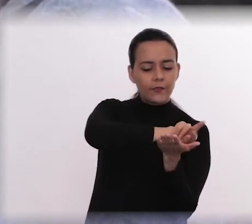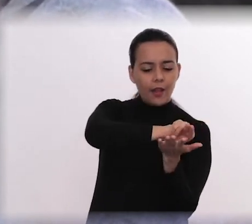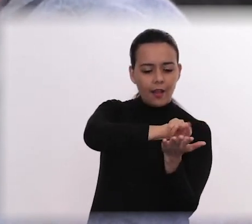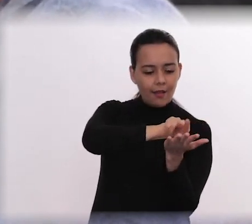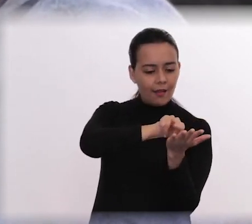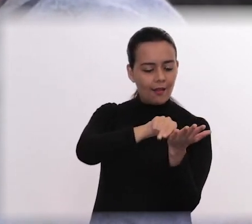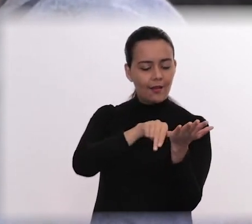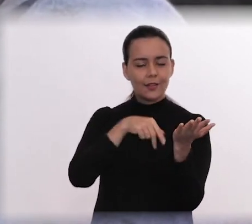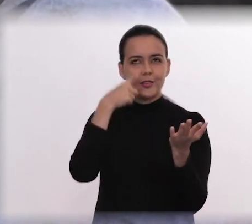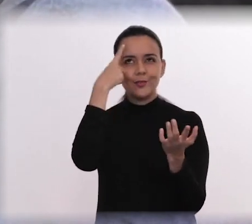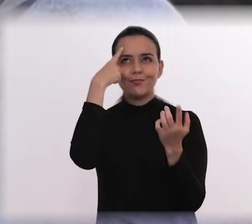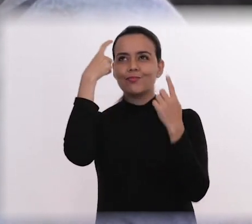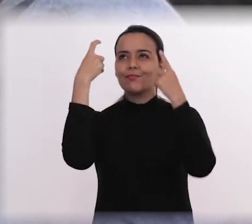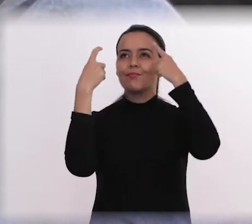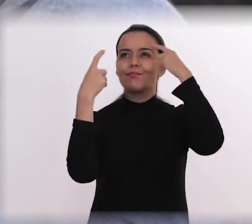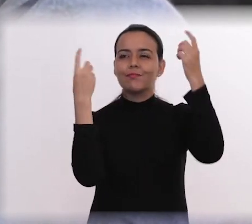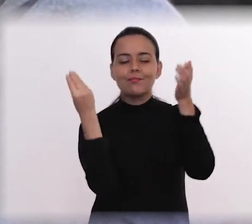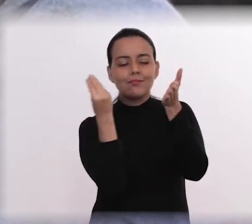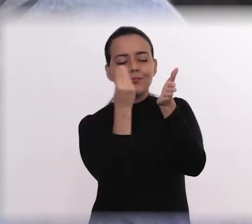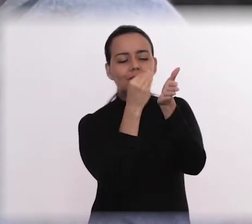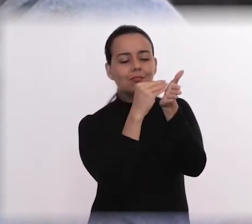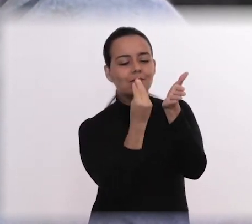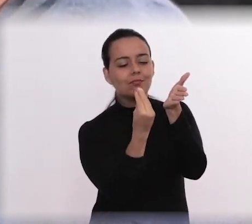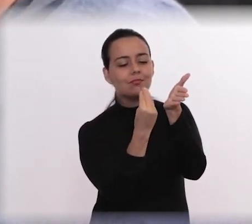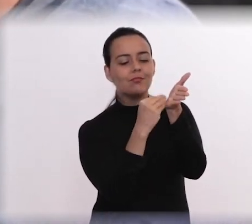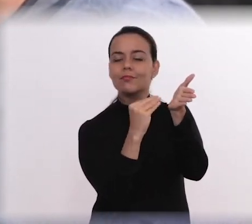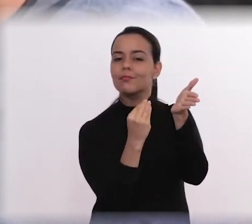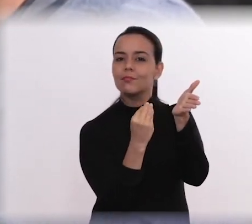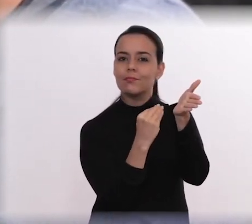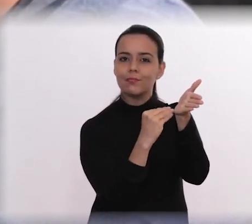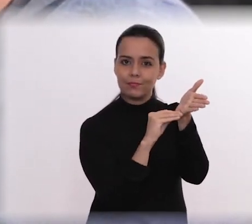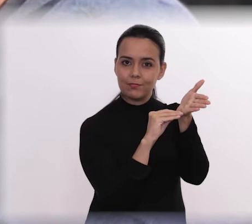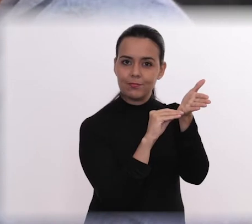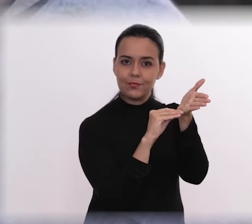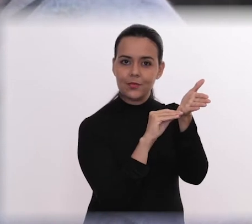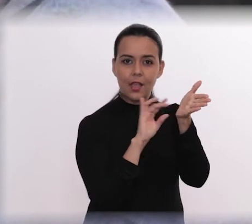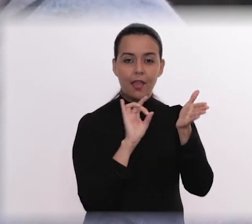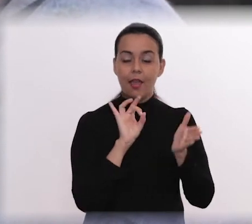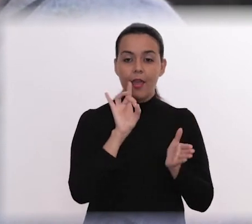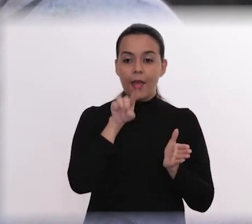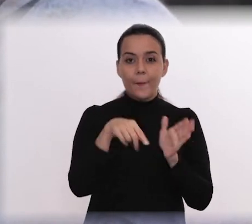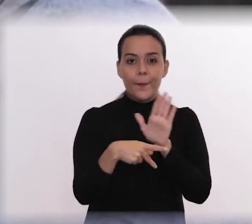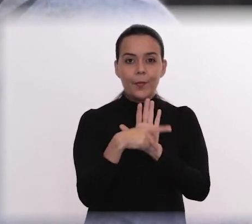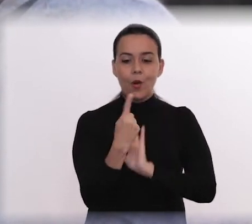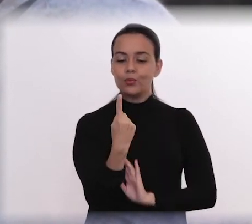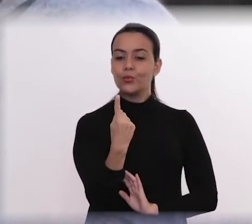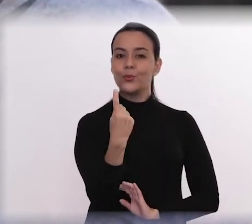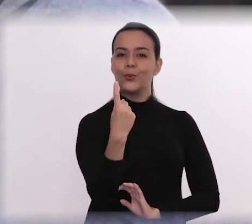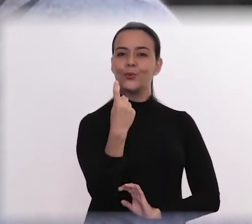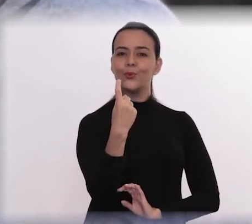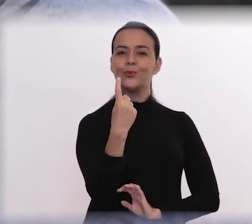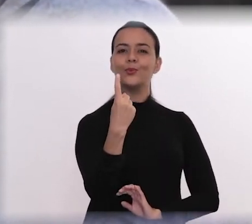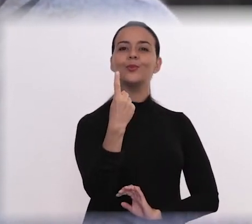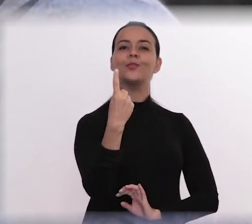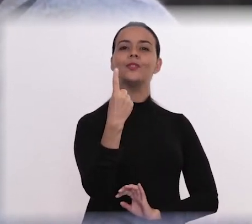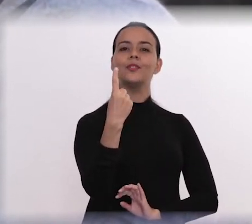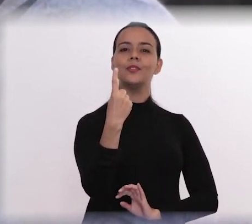você pode conjugar através de uma construção única. Isso ele